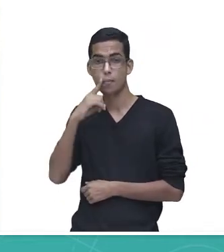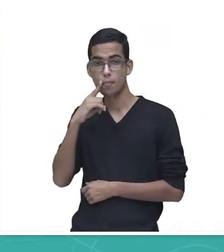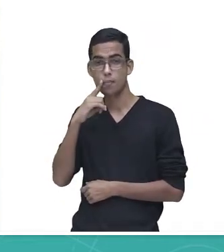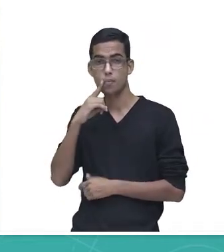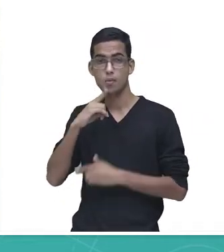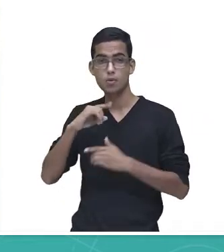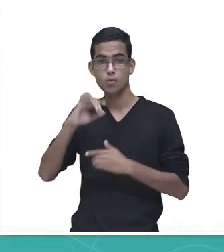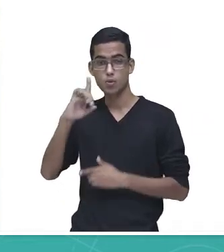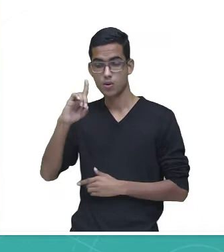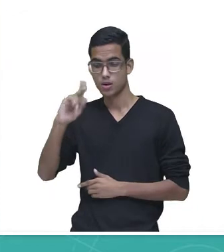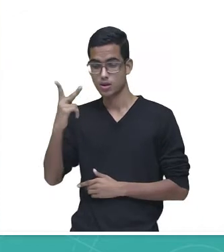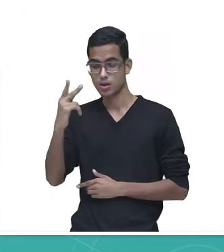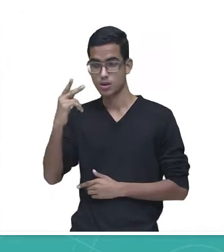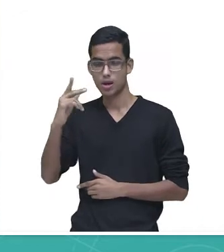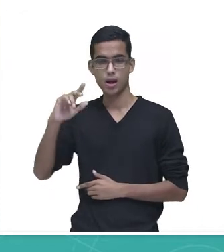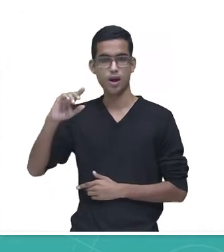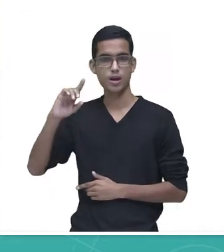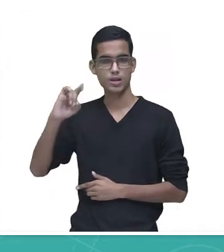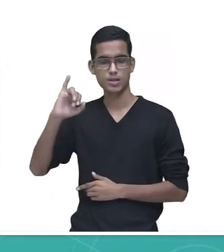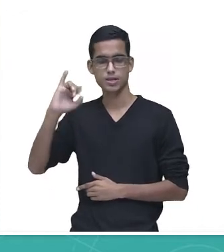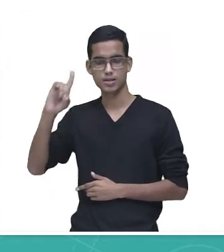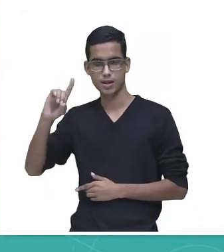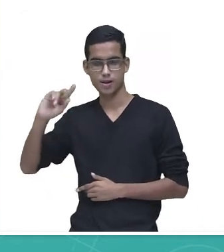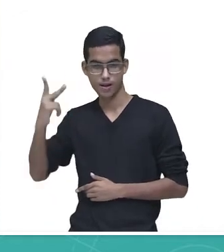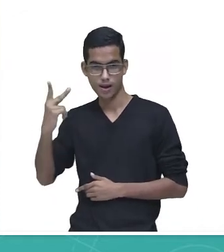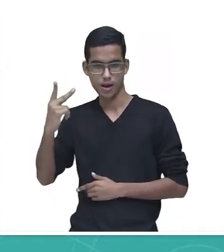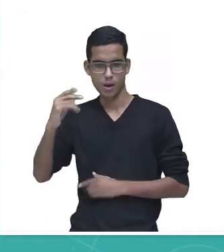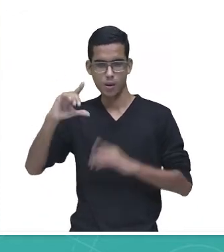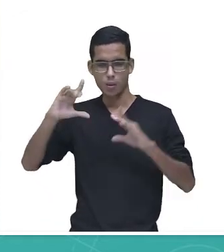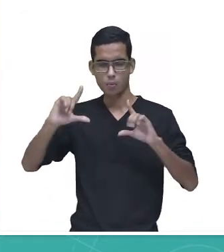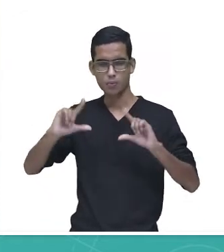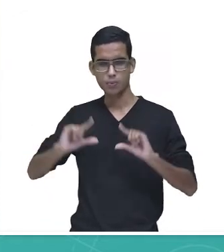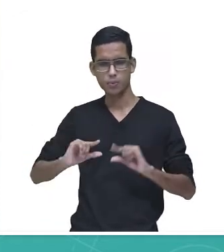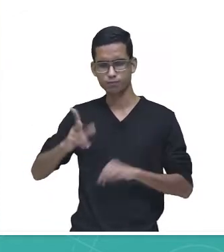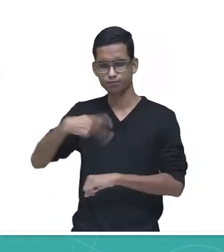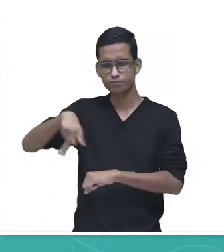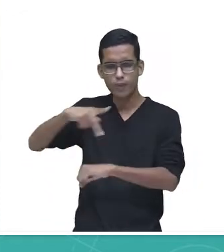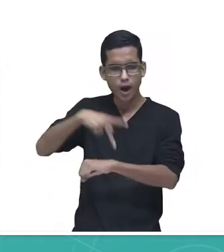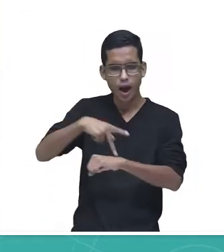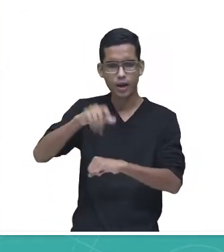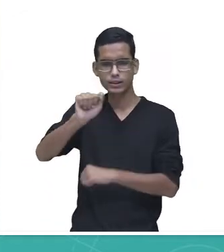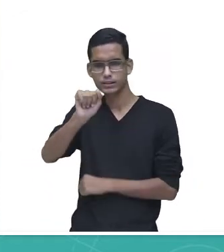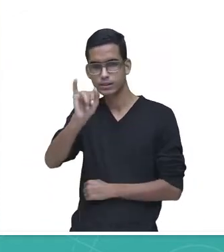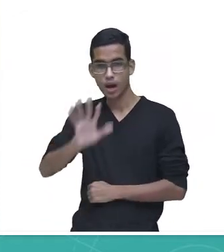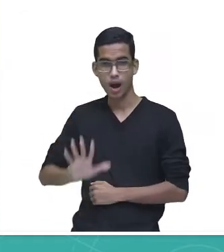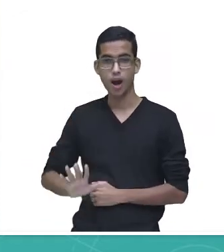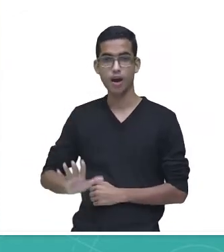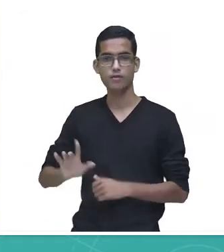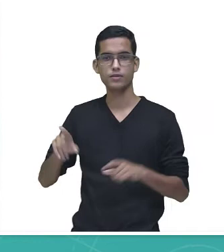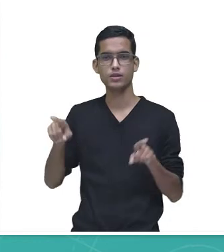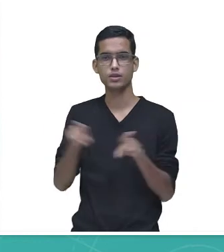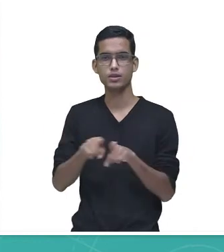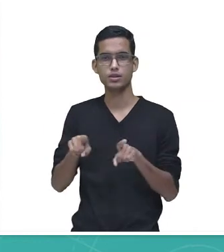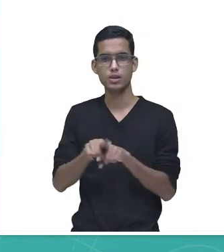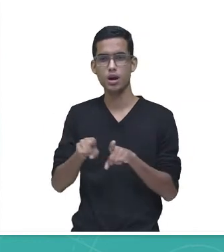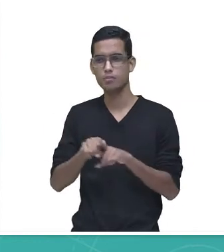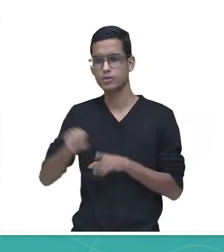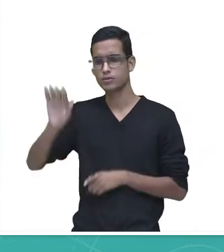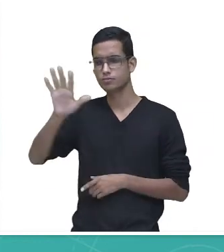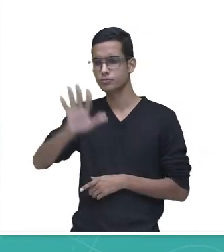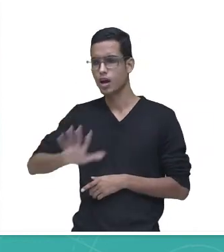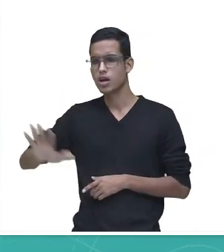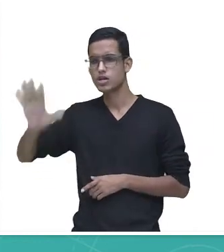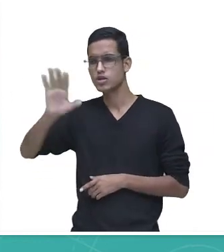desenvolvimento humano baixo, são os países do continente africano e do Oriente Médio. Tá? Observa bem